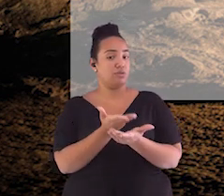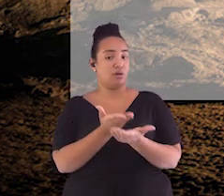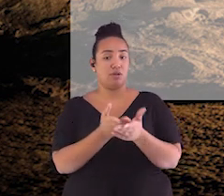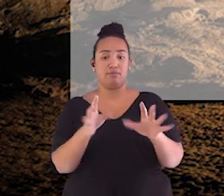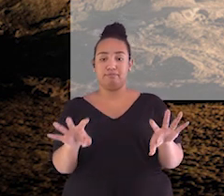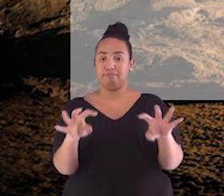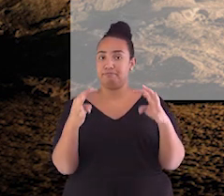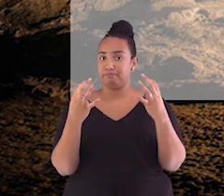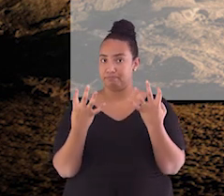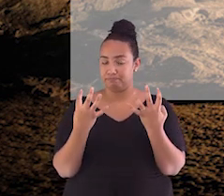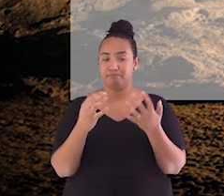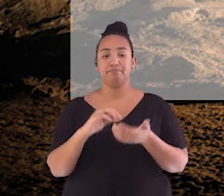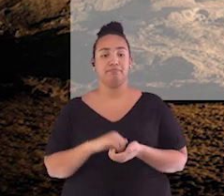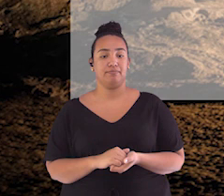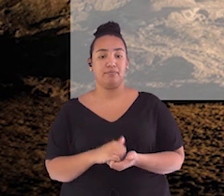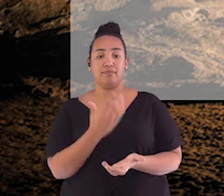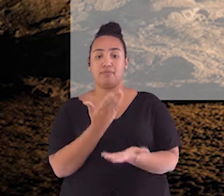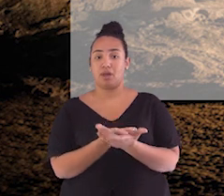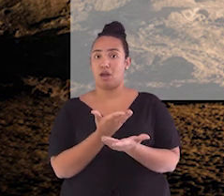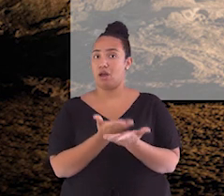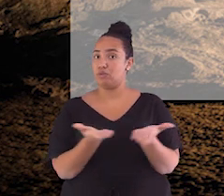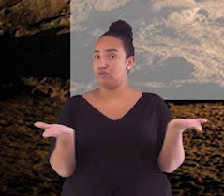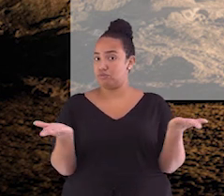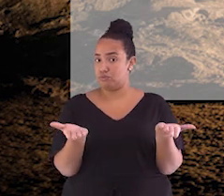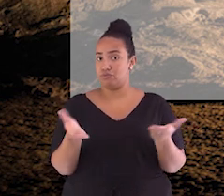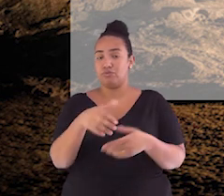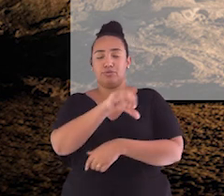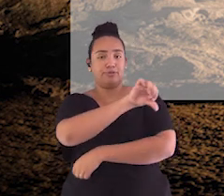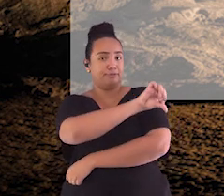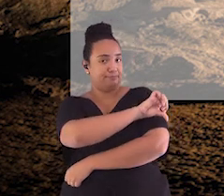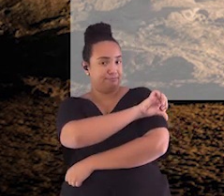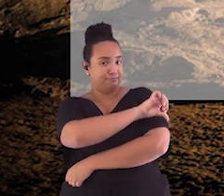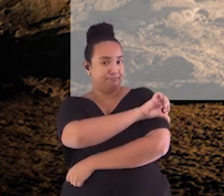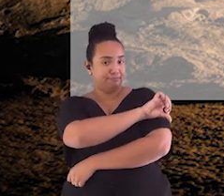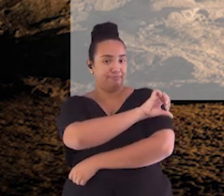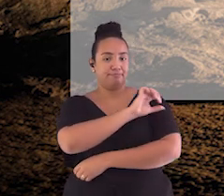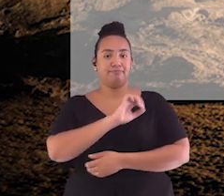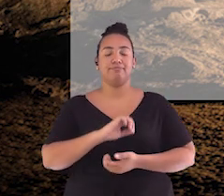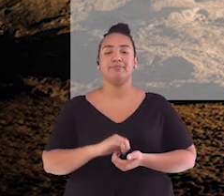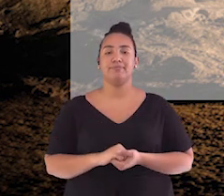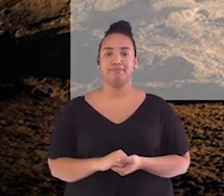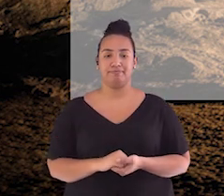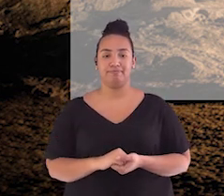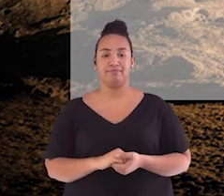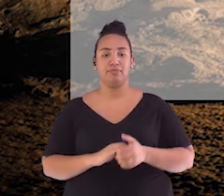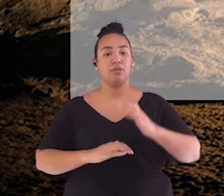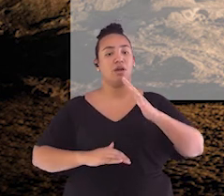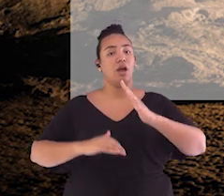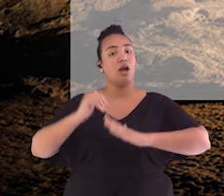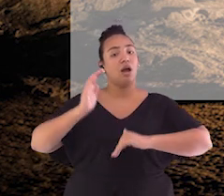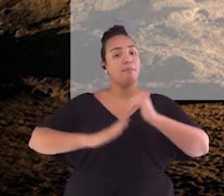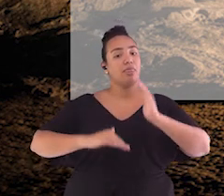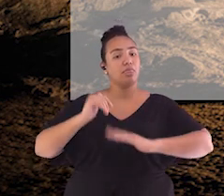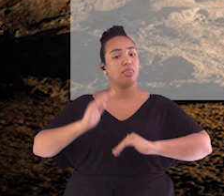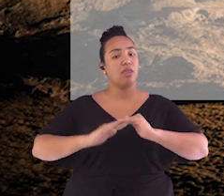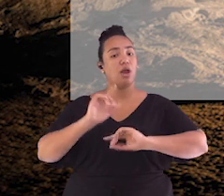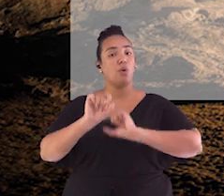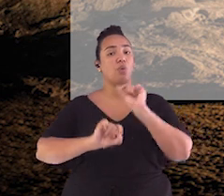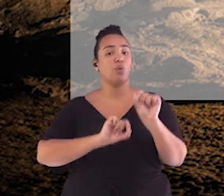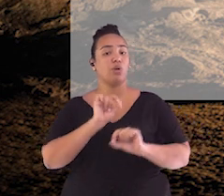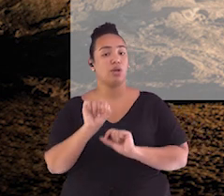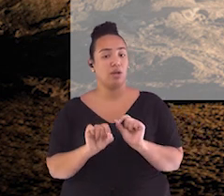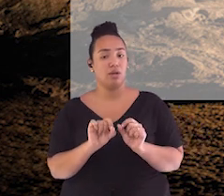acompanhando. Esta aula é do 9º ano do ensino fundamental, anos finais, e trabalha a habilidade que